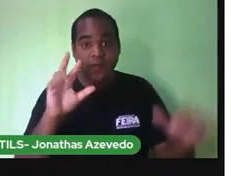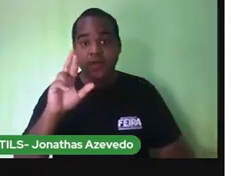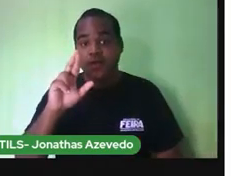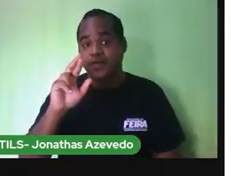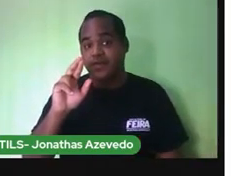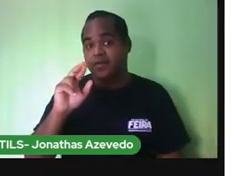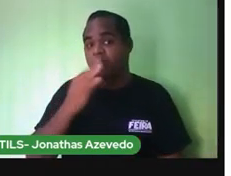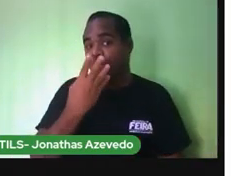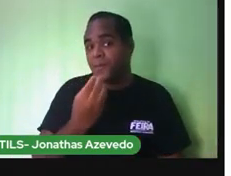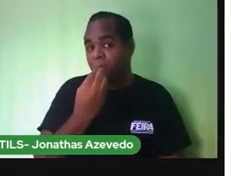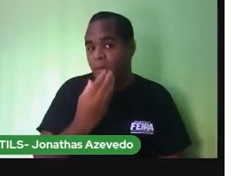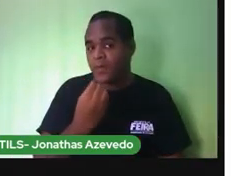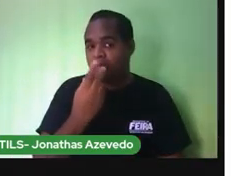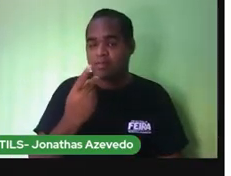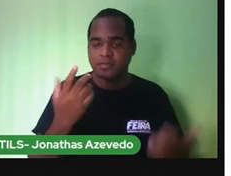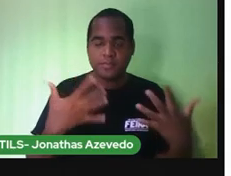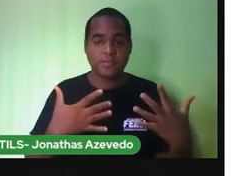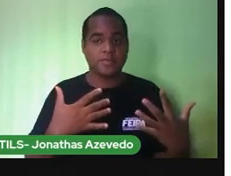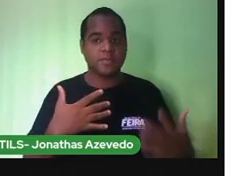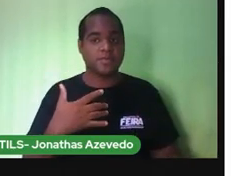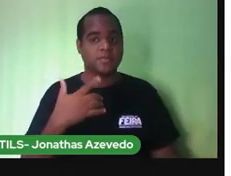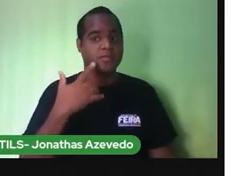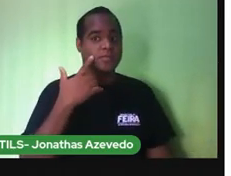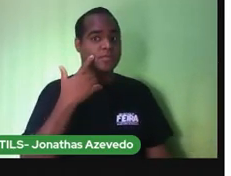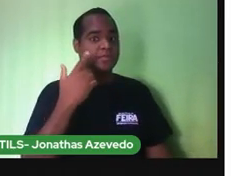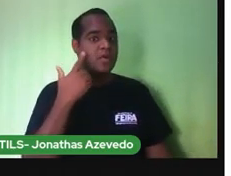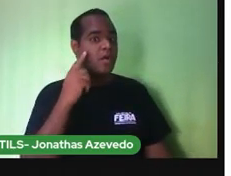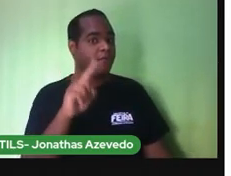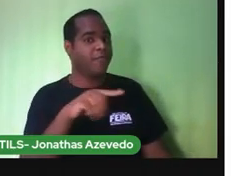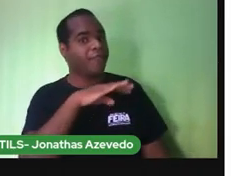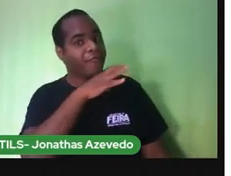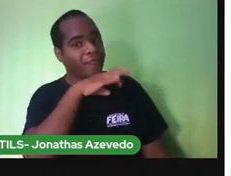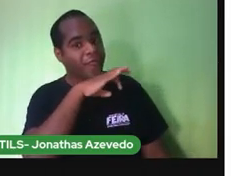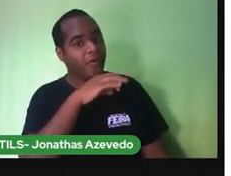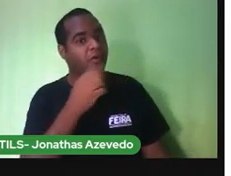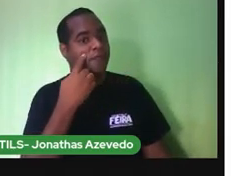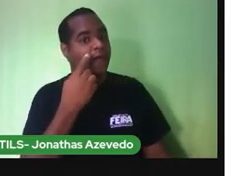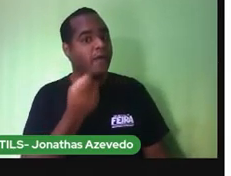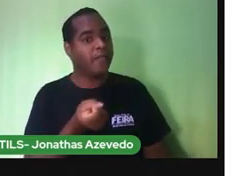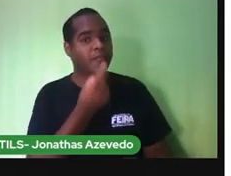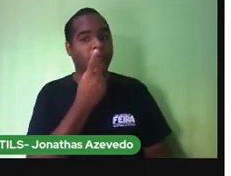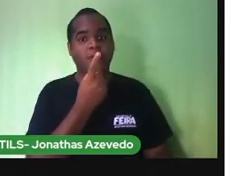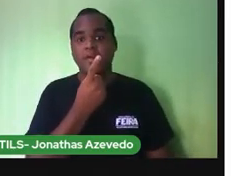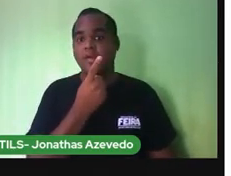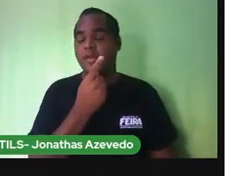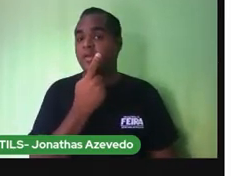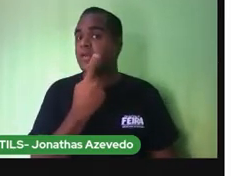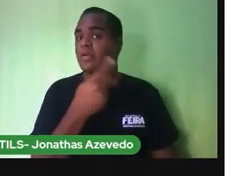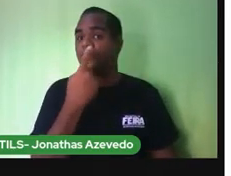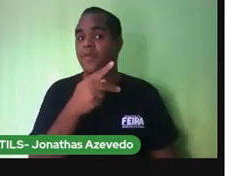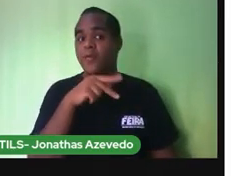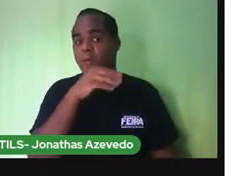falou de uma em ao ver o grupo falou a raposa se destacou